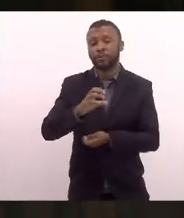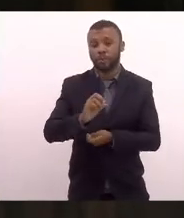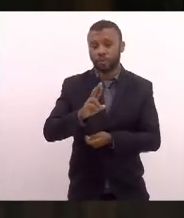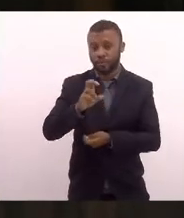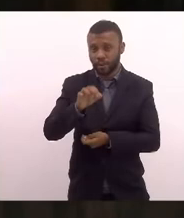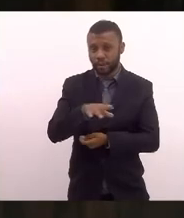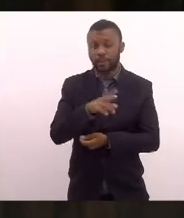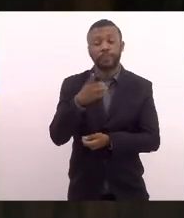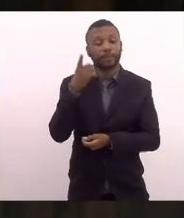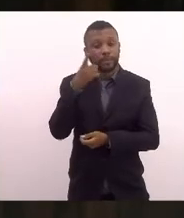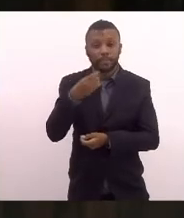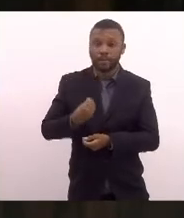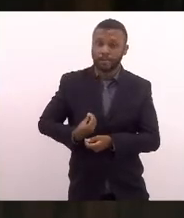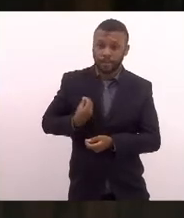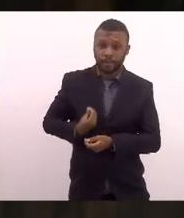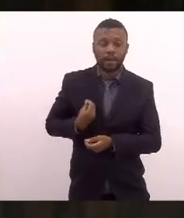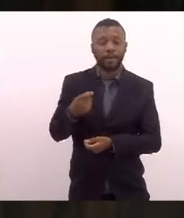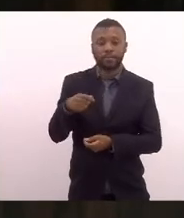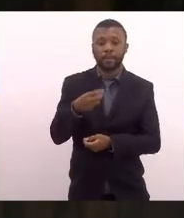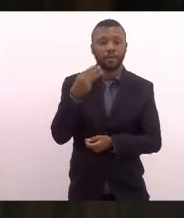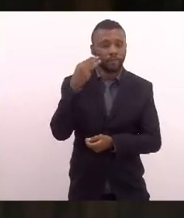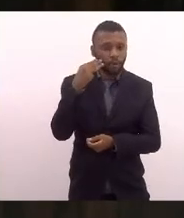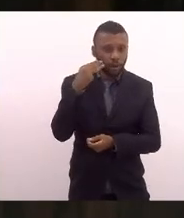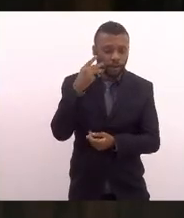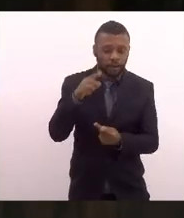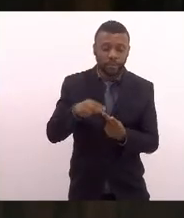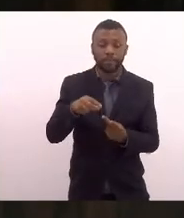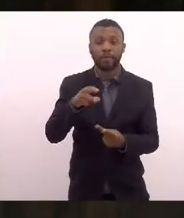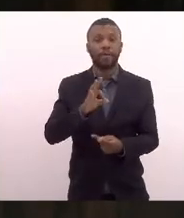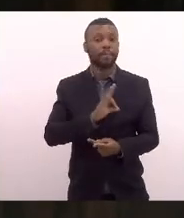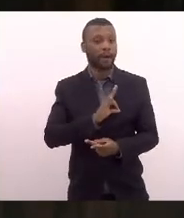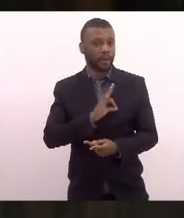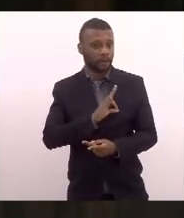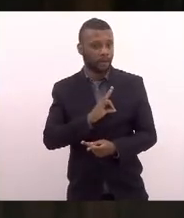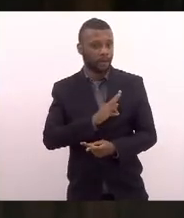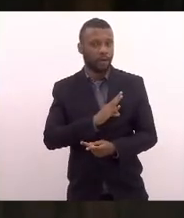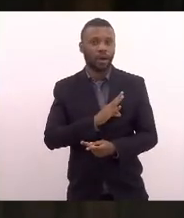deputadas presentes, deputada Mônica Francisca e Marta Rocha,